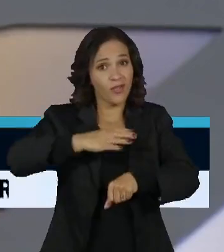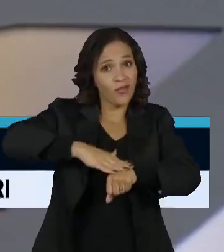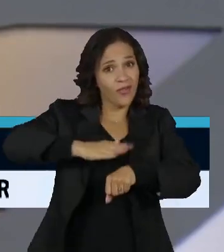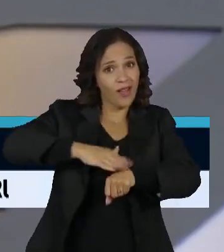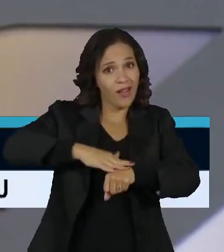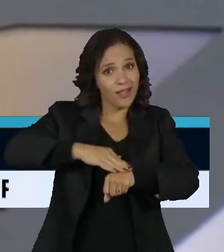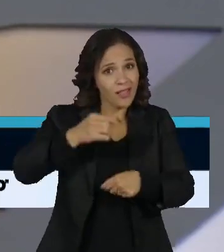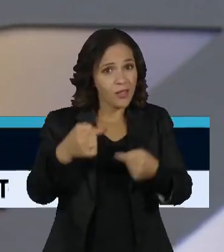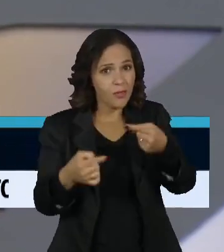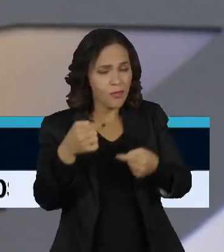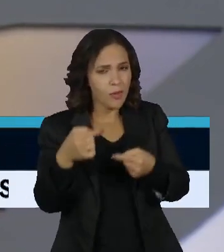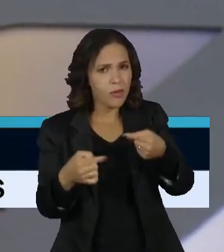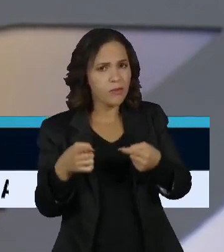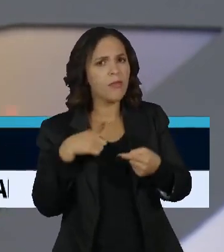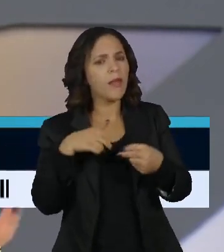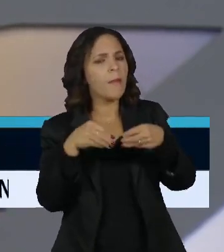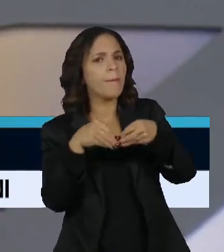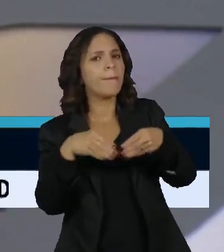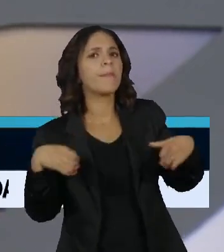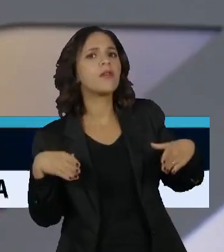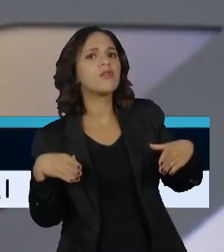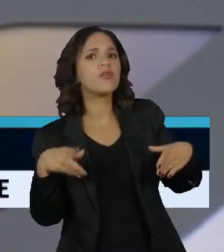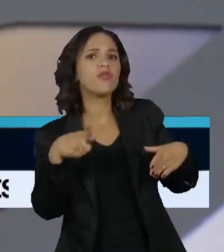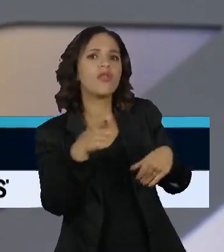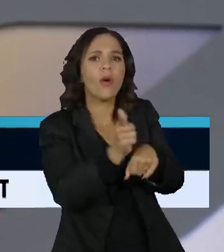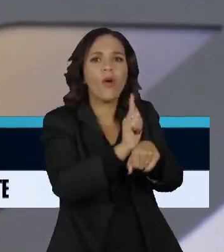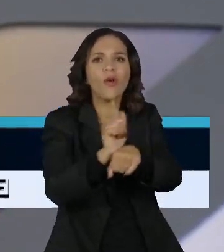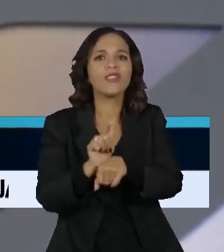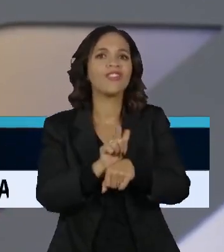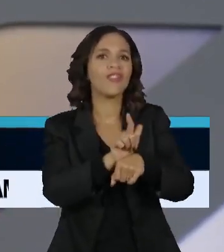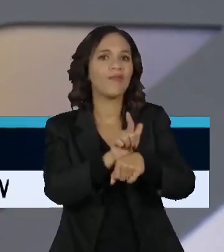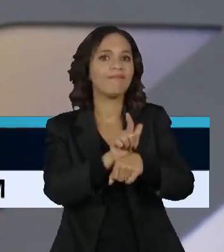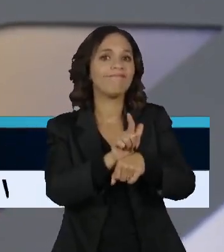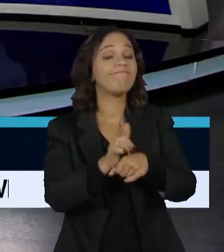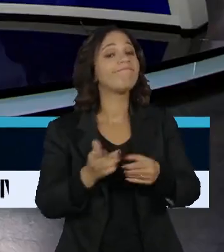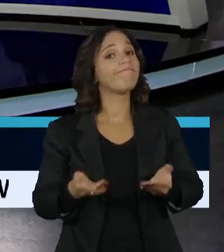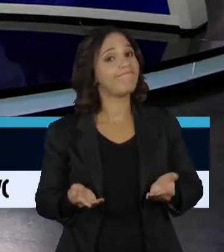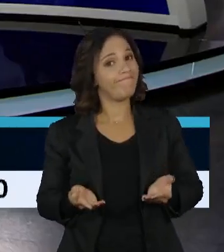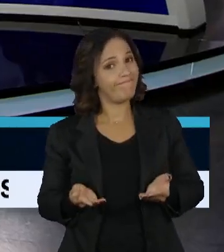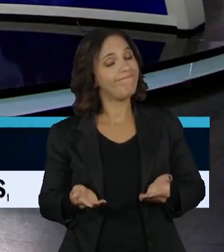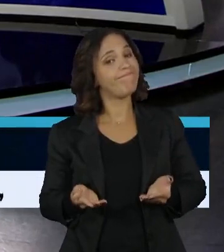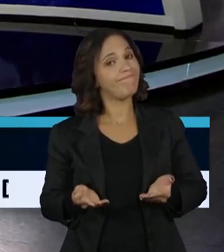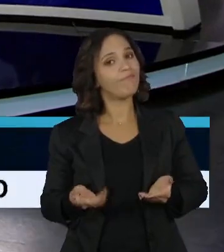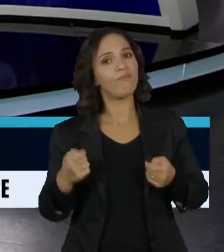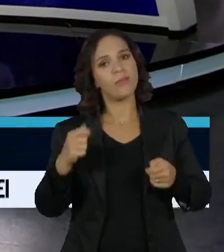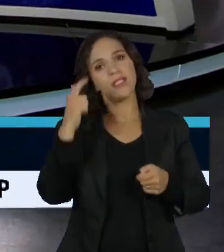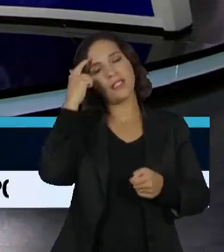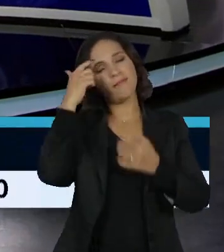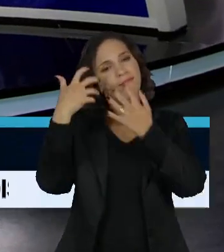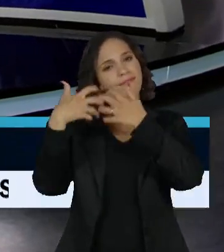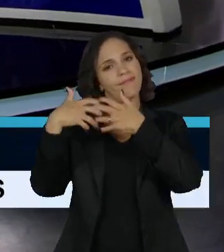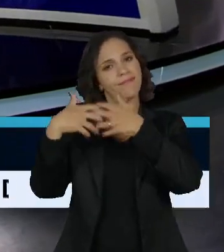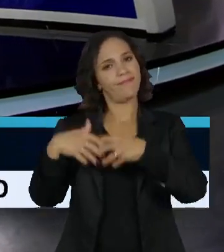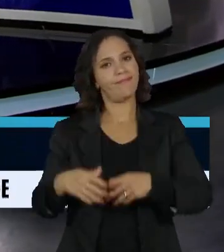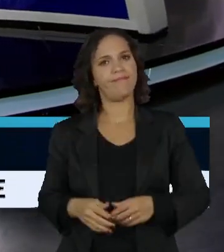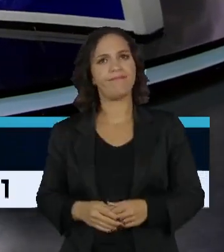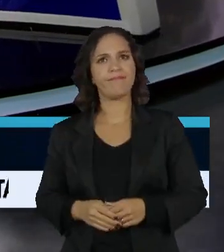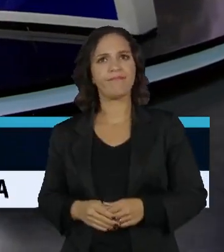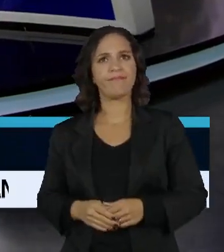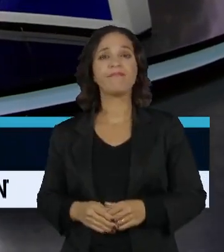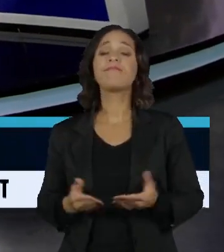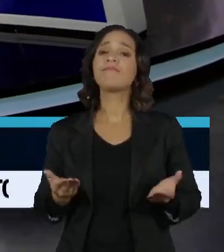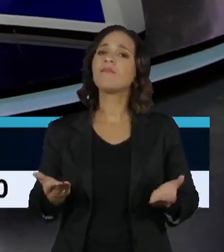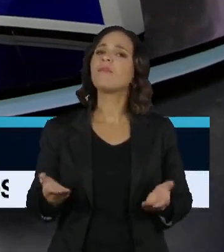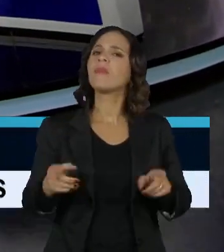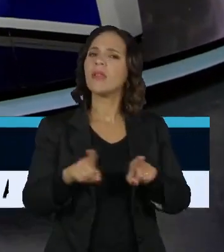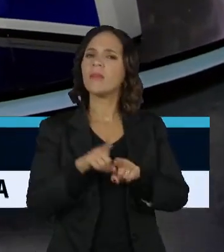fazer política compromete a própria governabilidade, não é? Então, é importante a gente pensar nisso. E, João, nós sabemos também